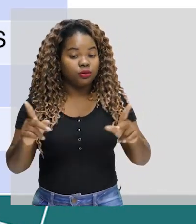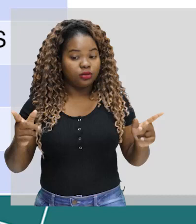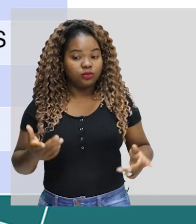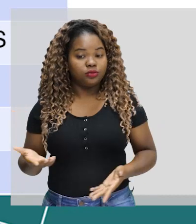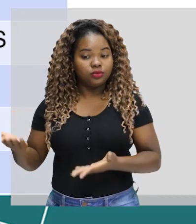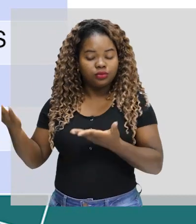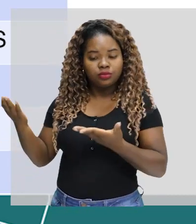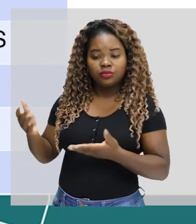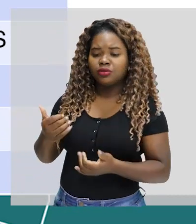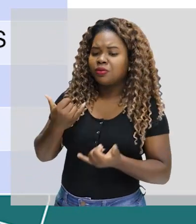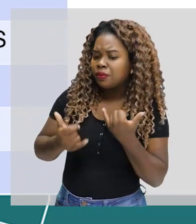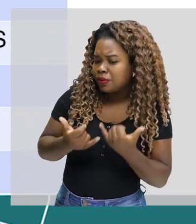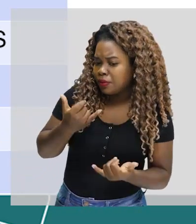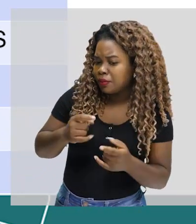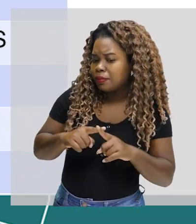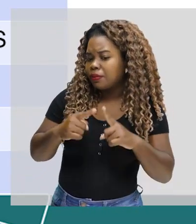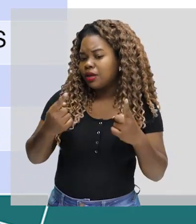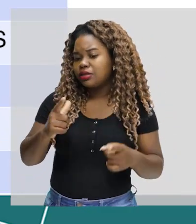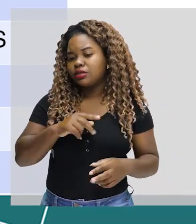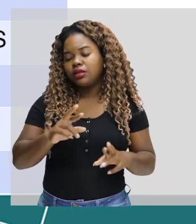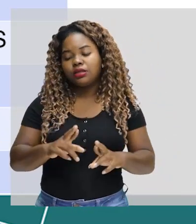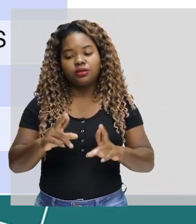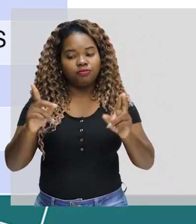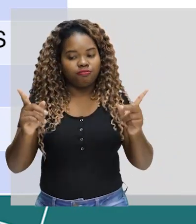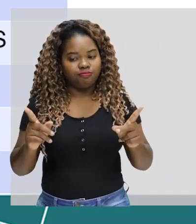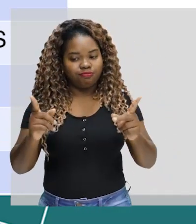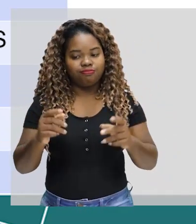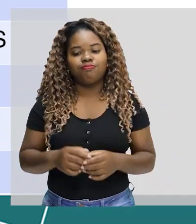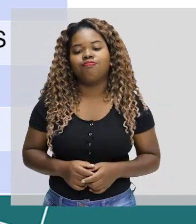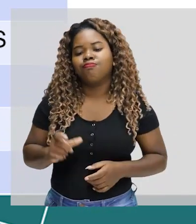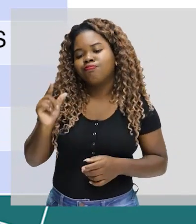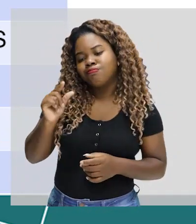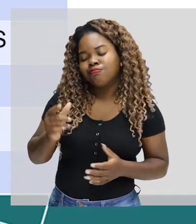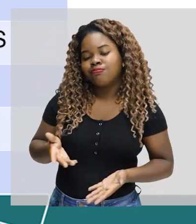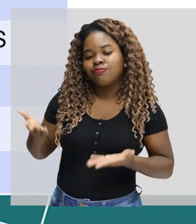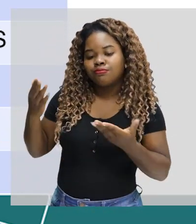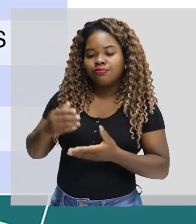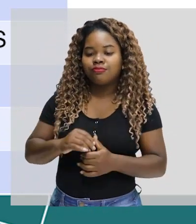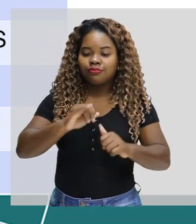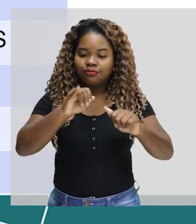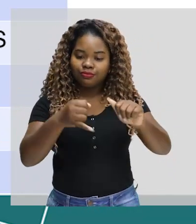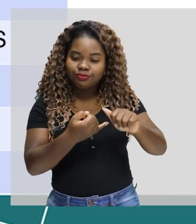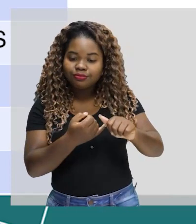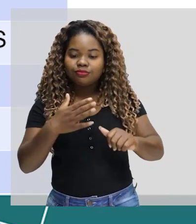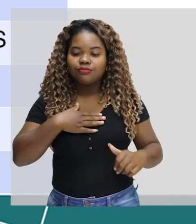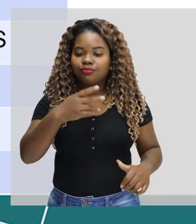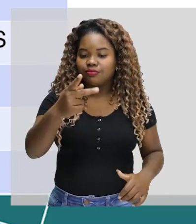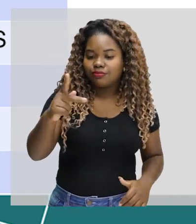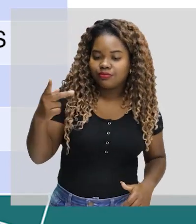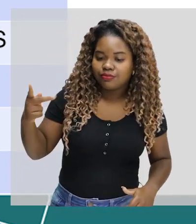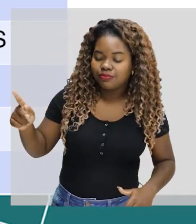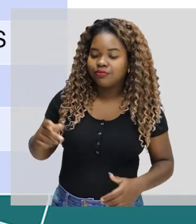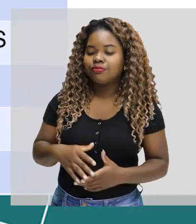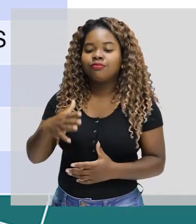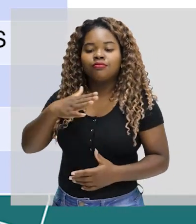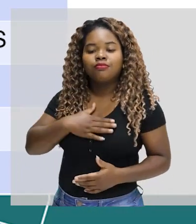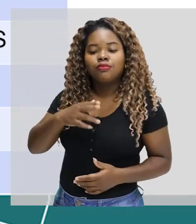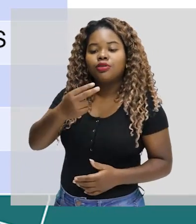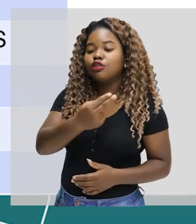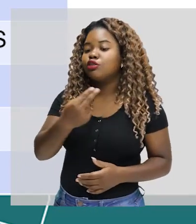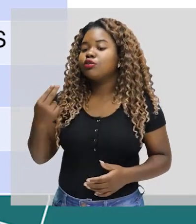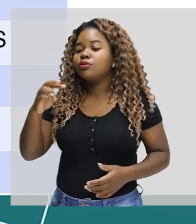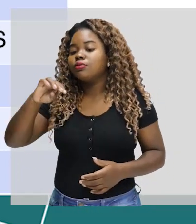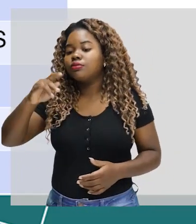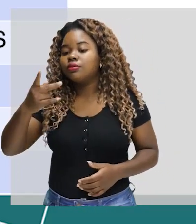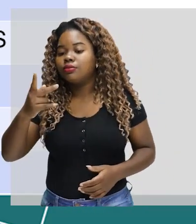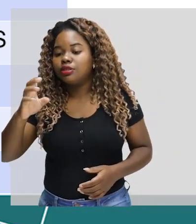ó. Eles são bem parecidos, mas tem essa diferença pequena. Adjetivo possessivo. Meu nome é